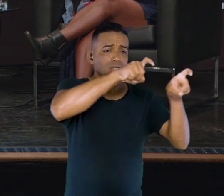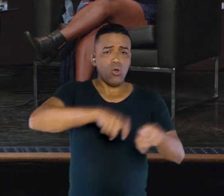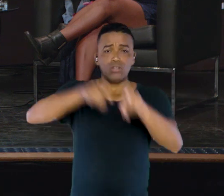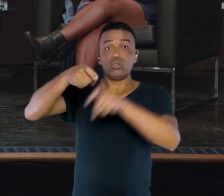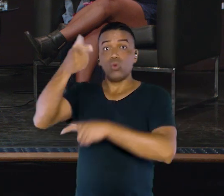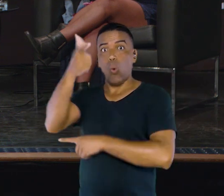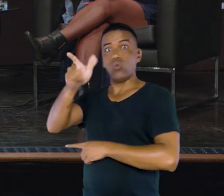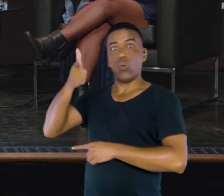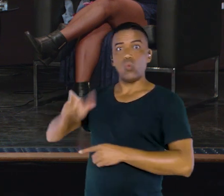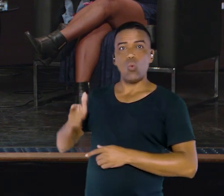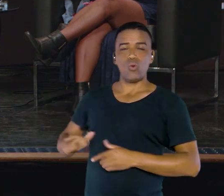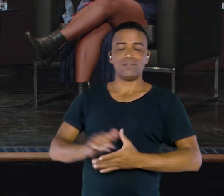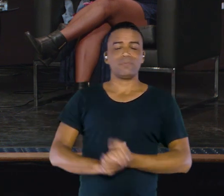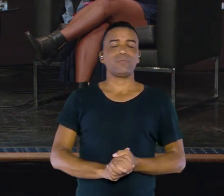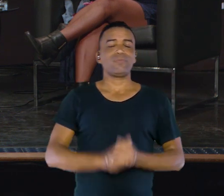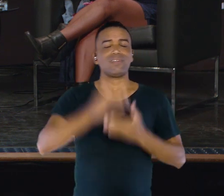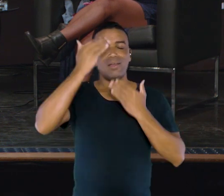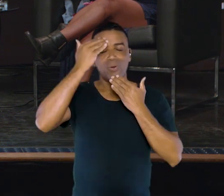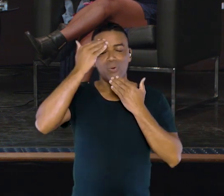roças.